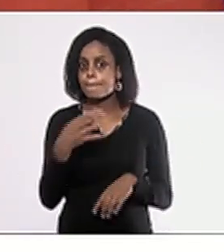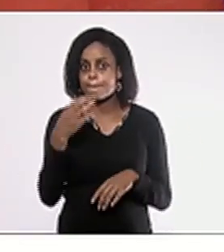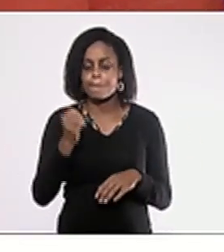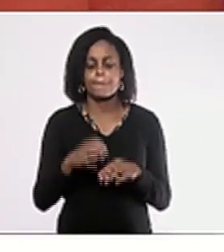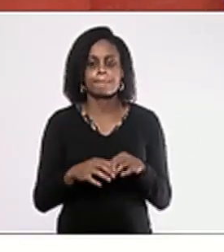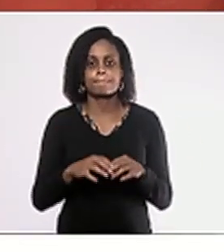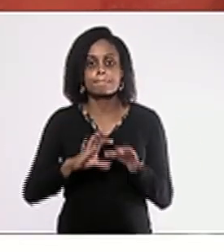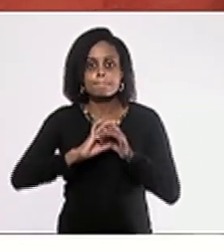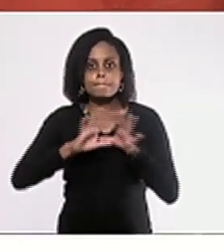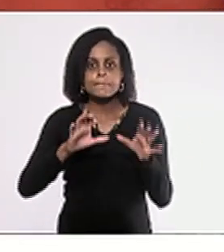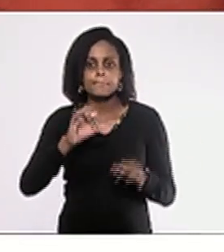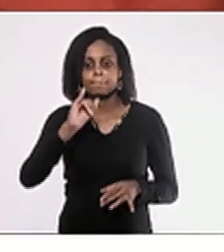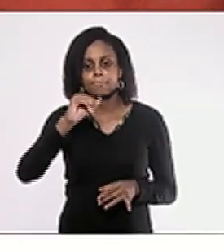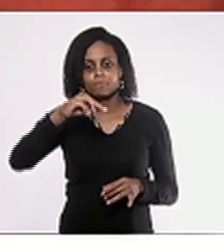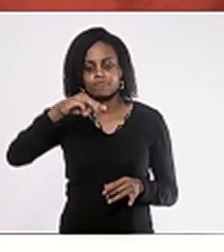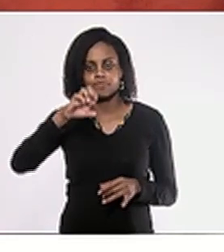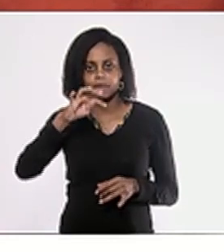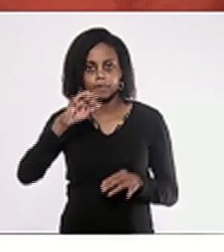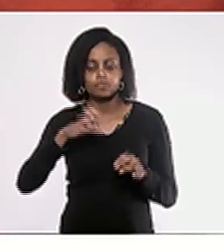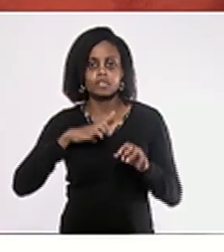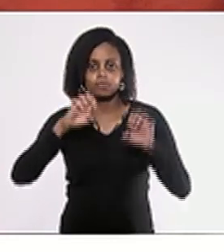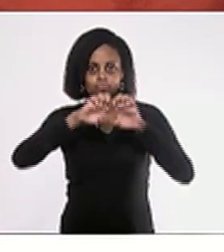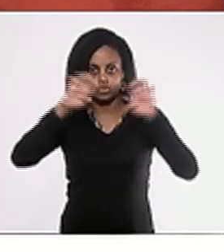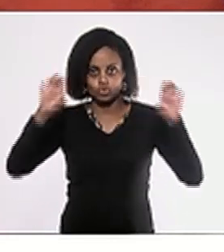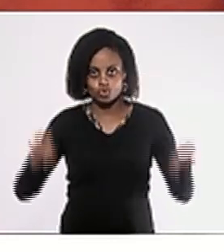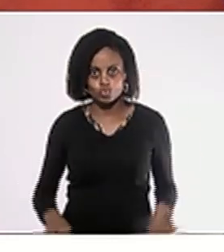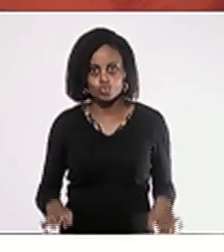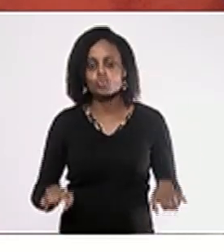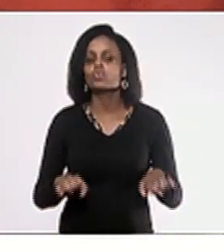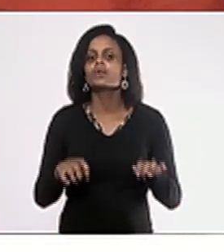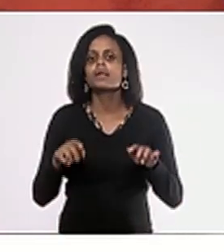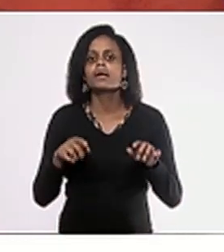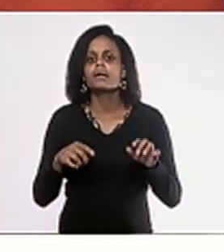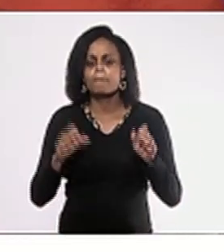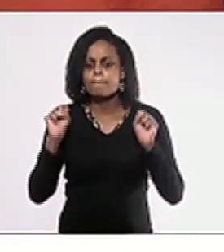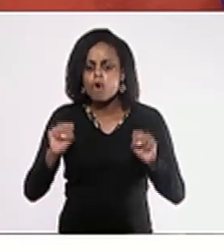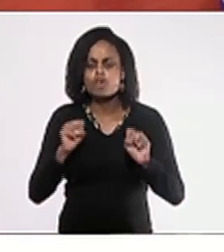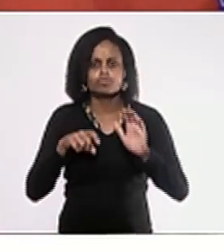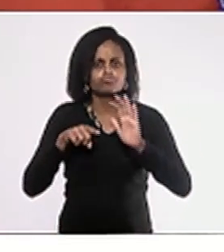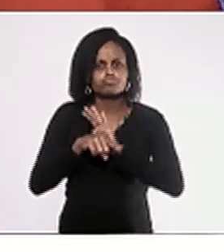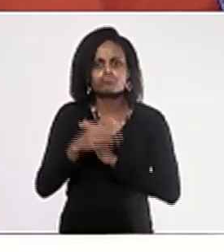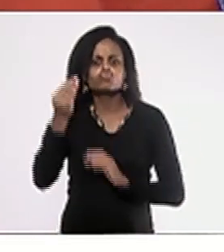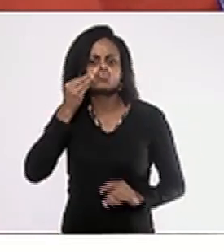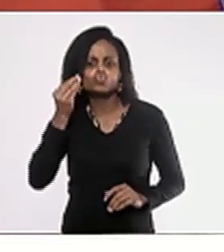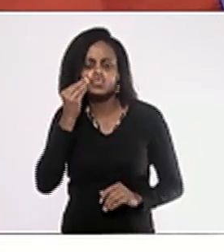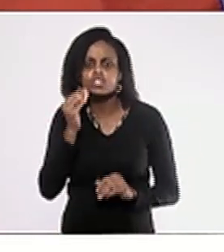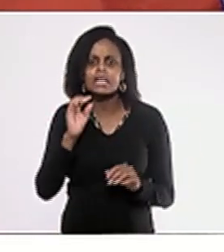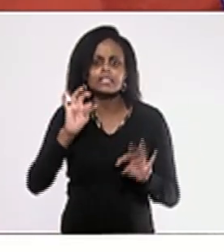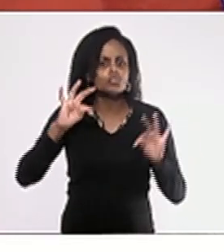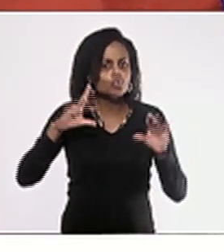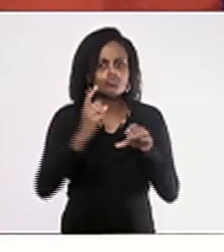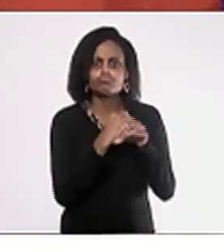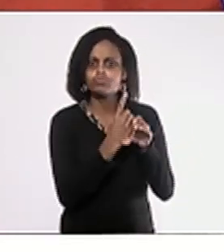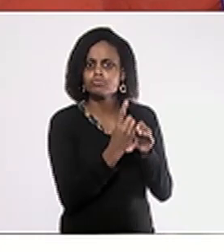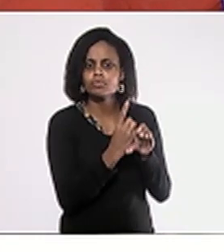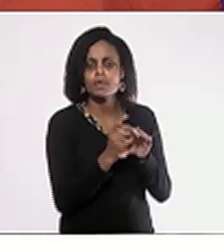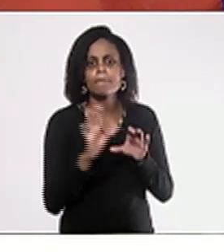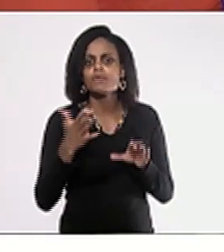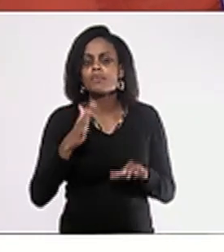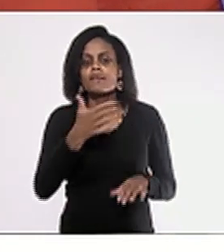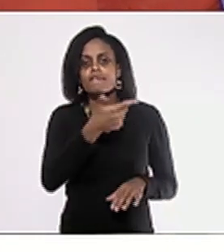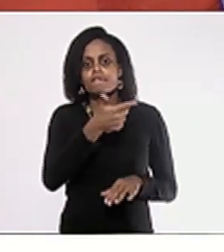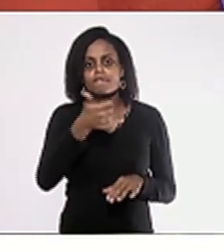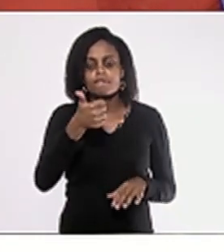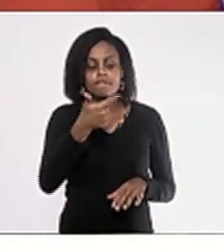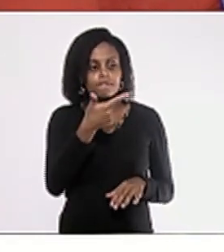uma instalação, uma infraestrutura capaz de realizar os ensaios em todos os hidrômetros, em torno de 20 mil hidrômetros por